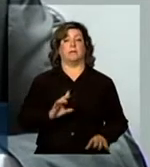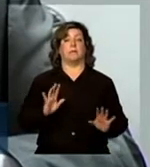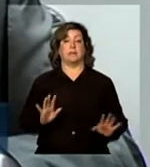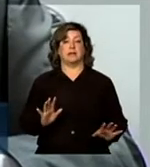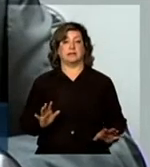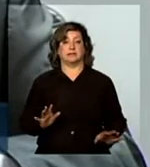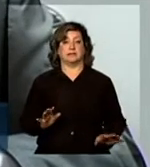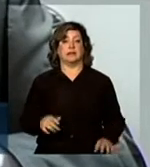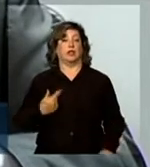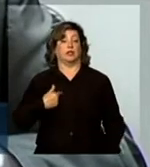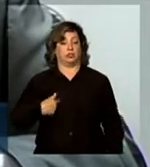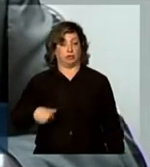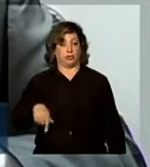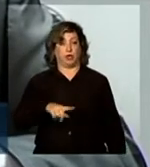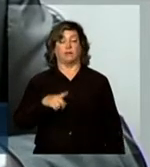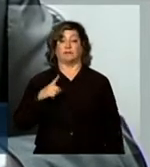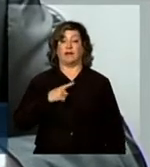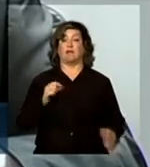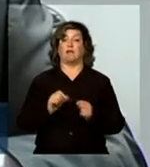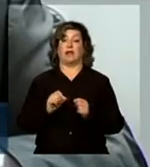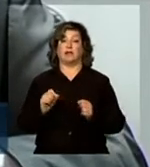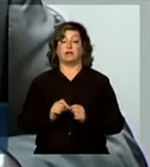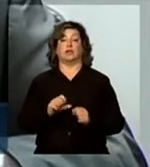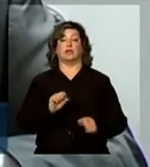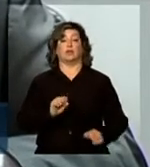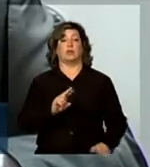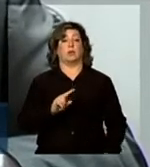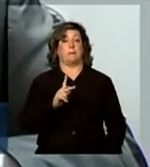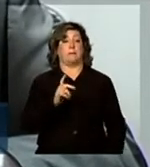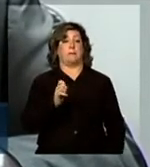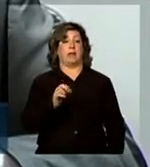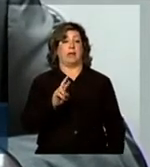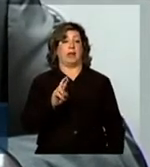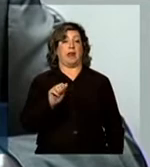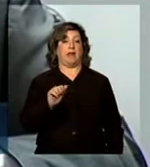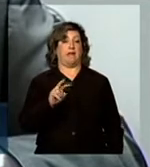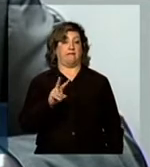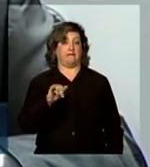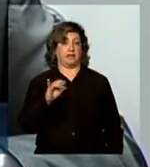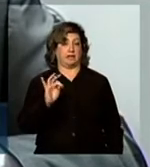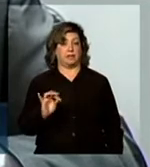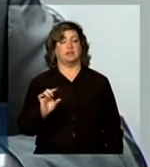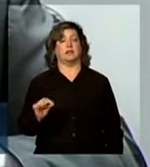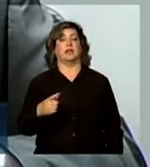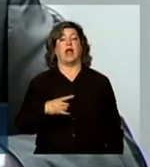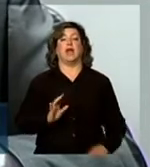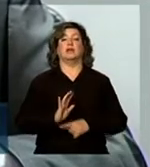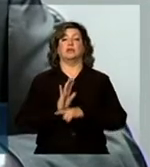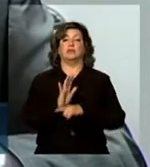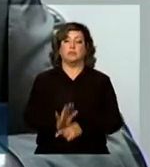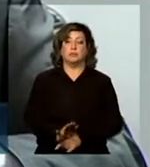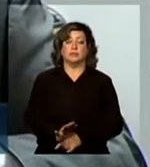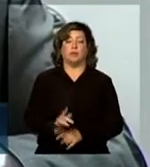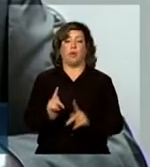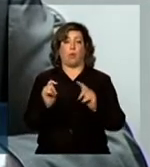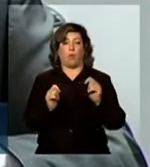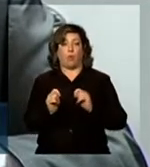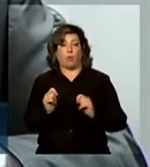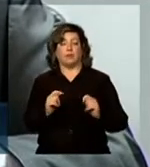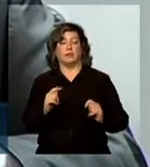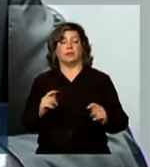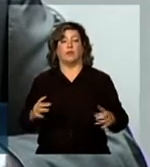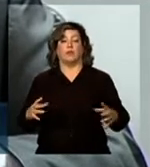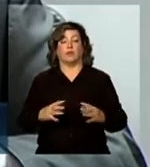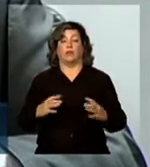estou dizendo que nós estamos fazendo um superávit que ajuda, digamos, a conter, ou que implica